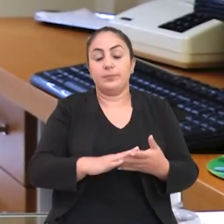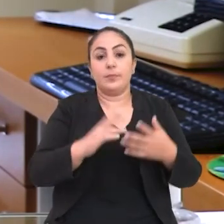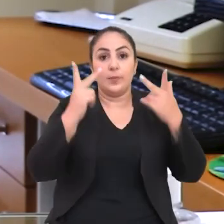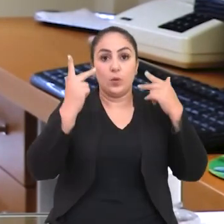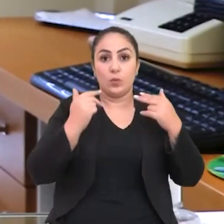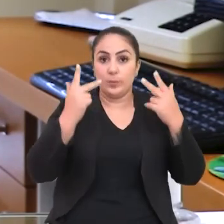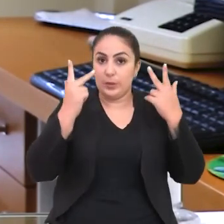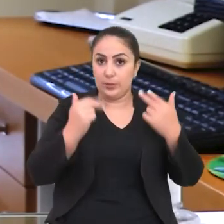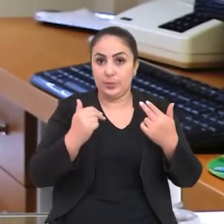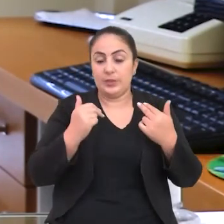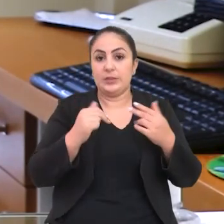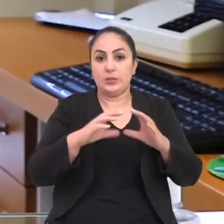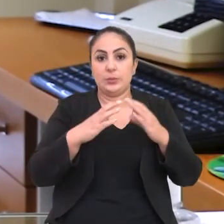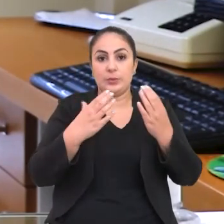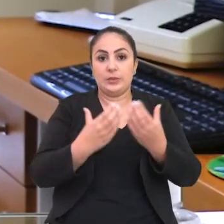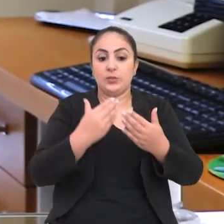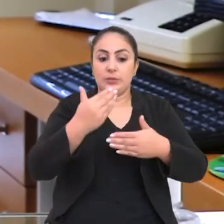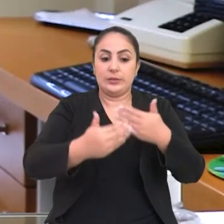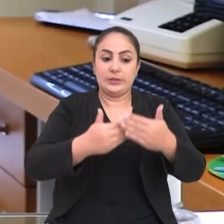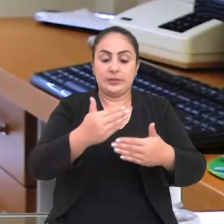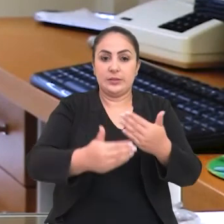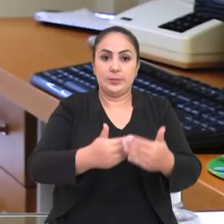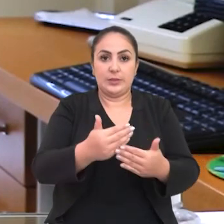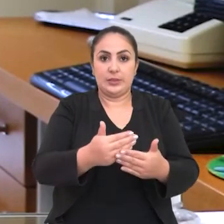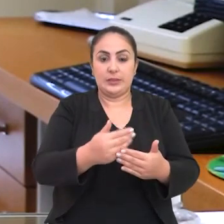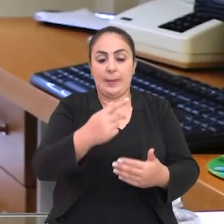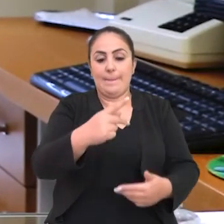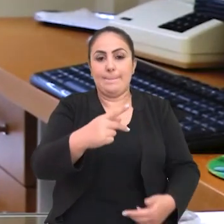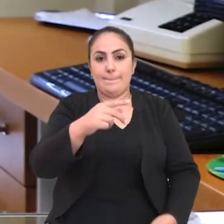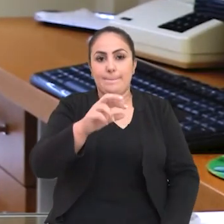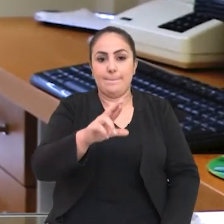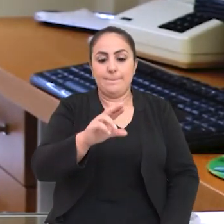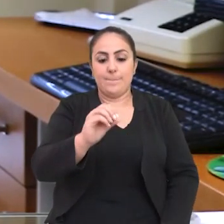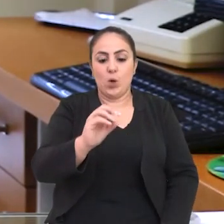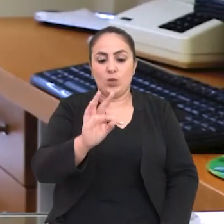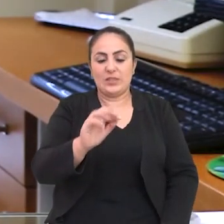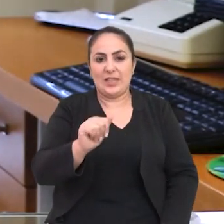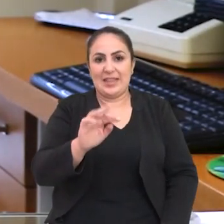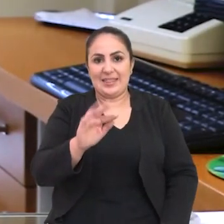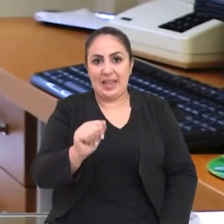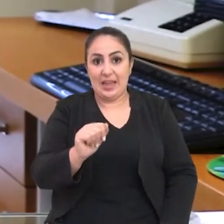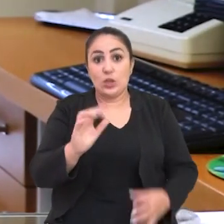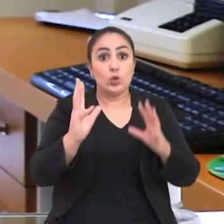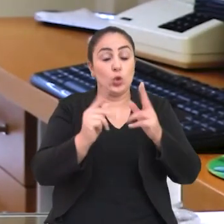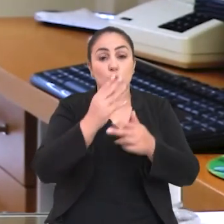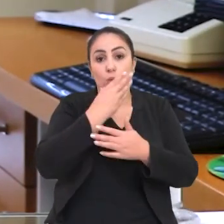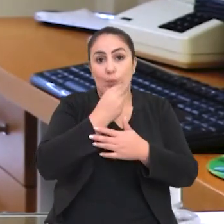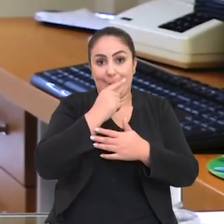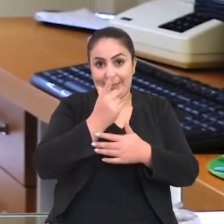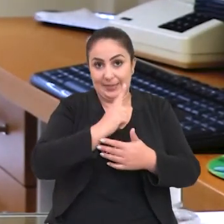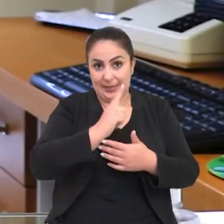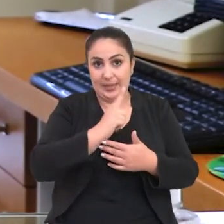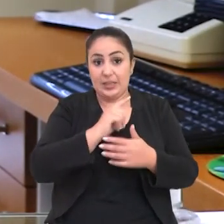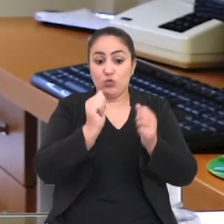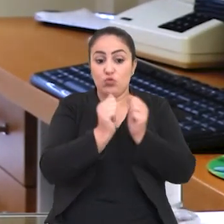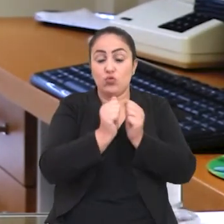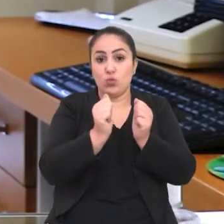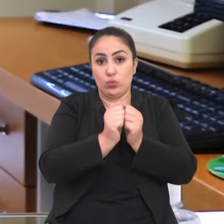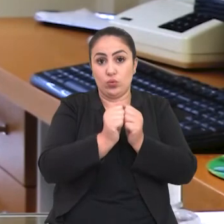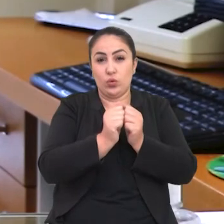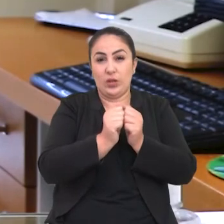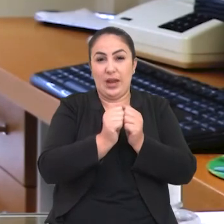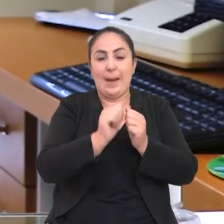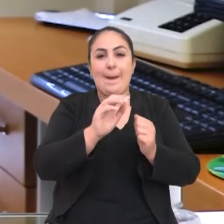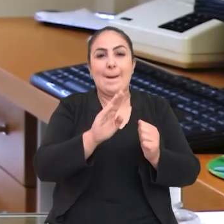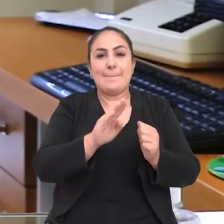elas? Normalmente, com a idade, há um crescimento da próstata, que é uma glândula que todos os homens têm, que